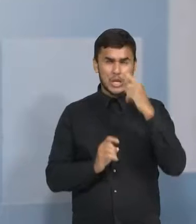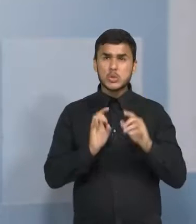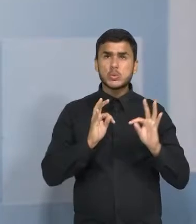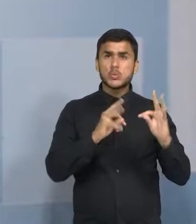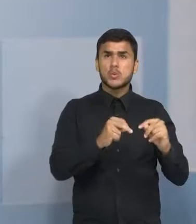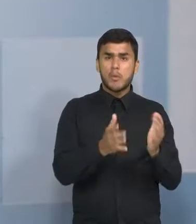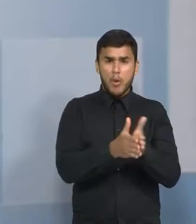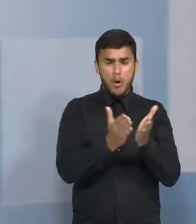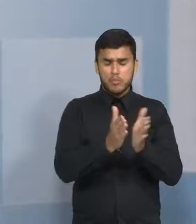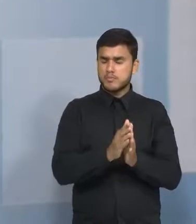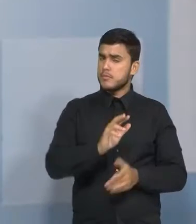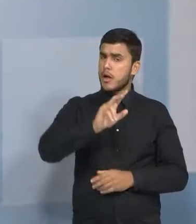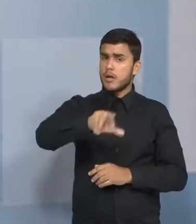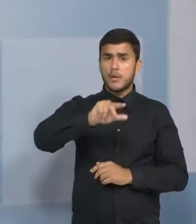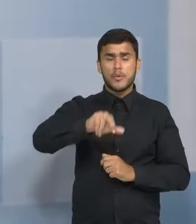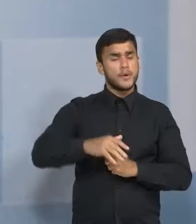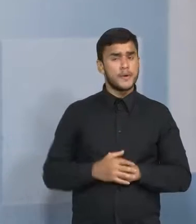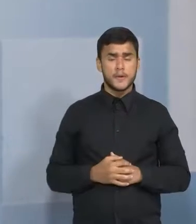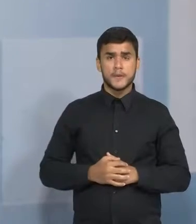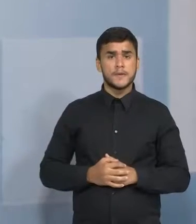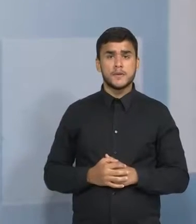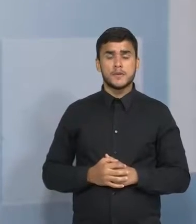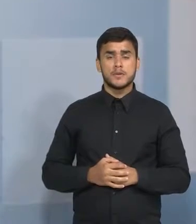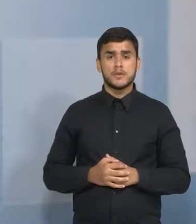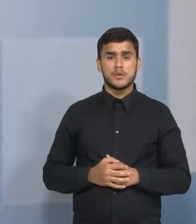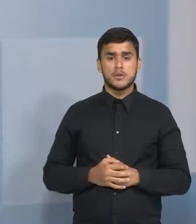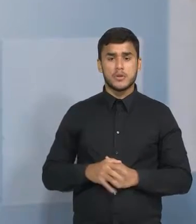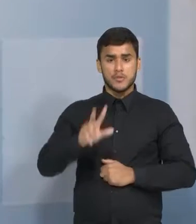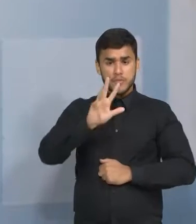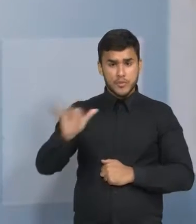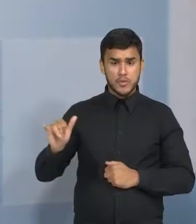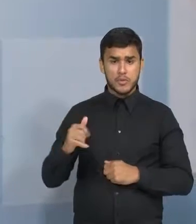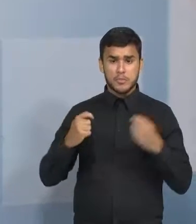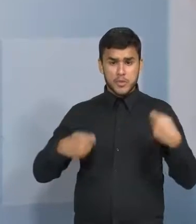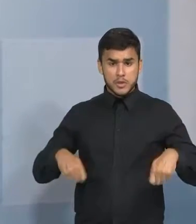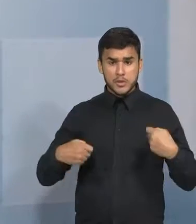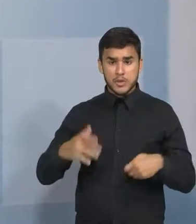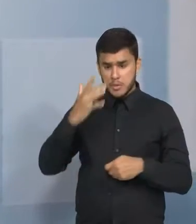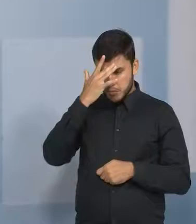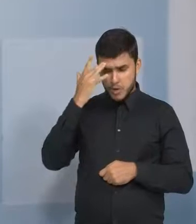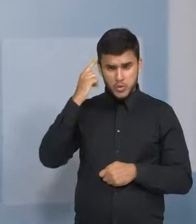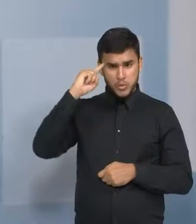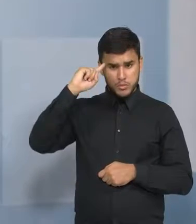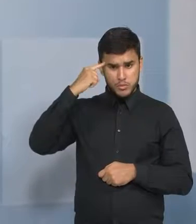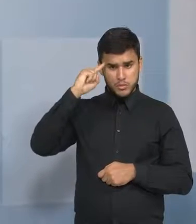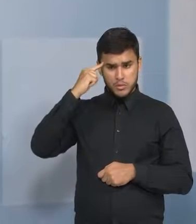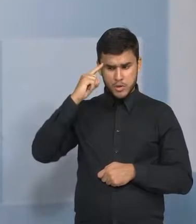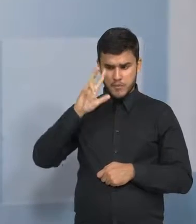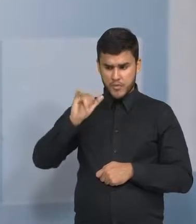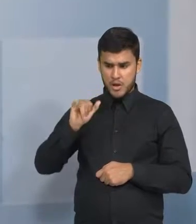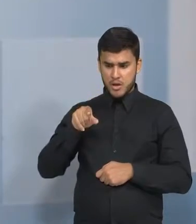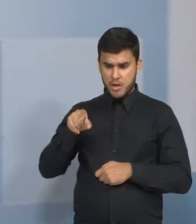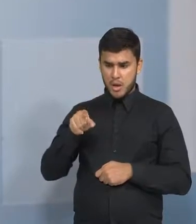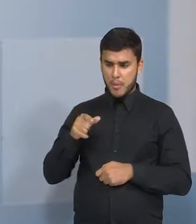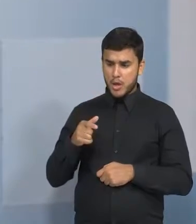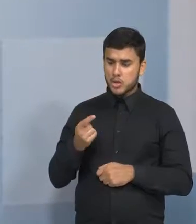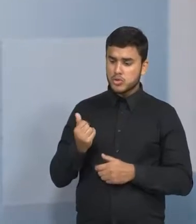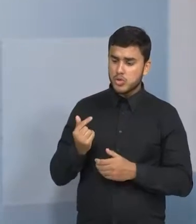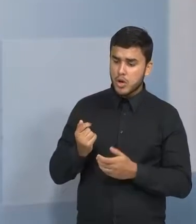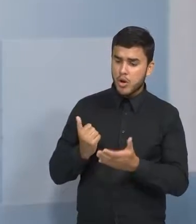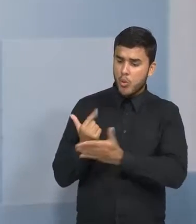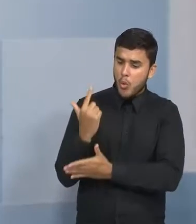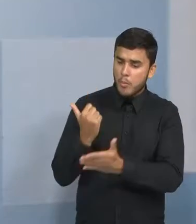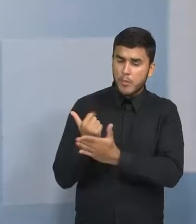discutido. Vamos aumentar as penas de quem é viciado ou vamos fazer como alguns países, como